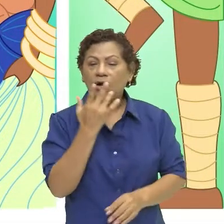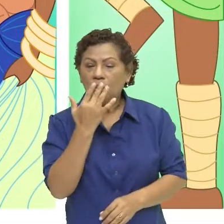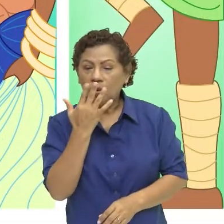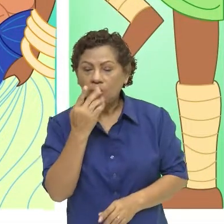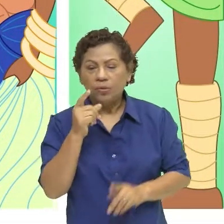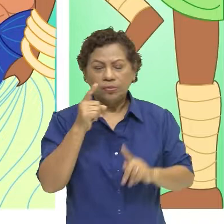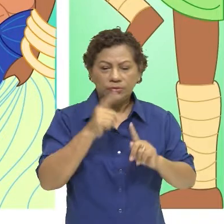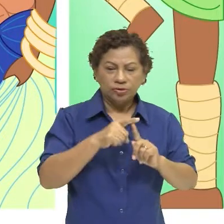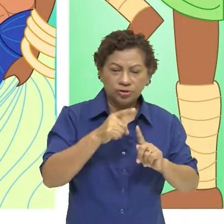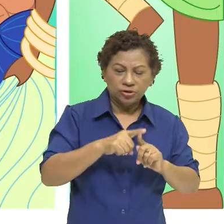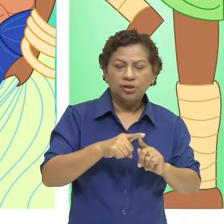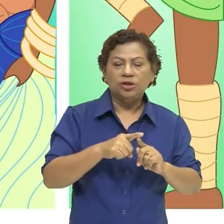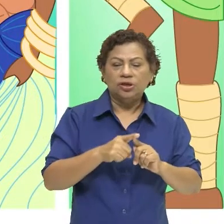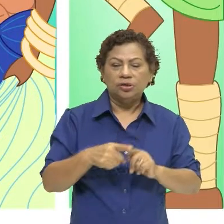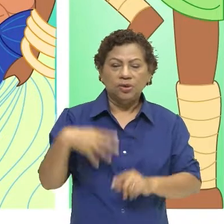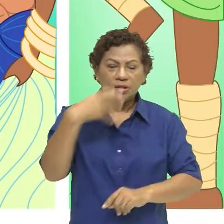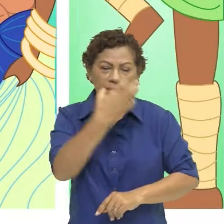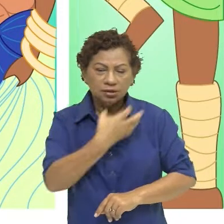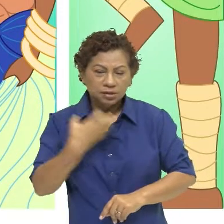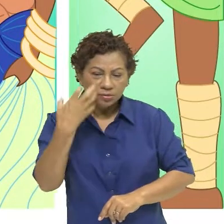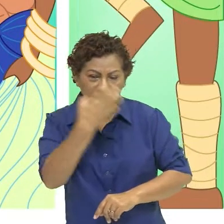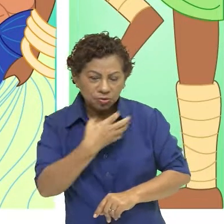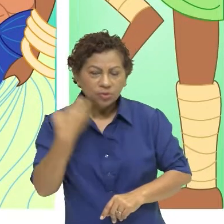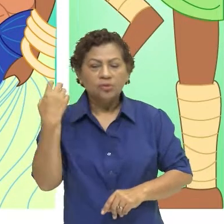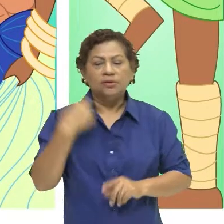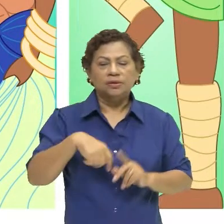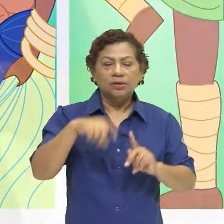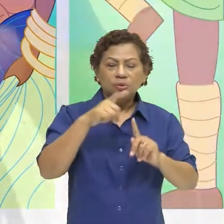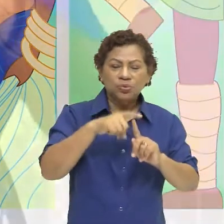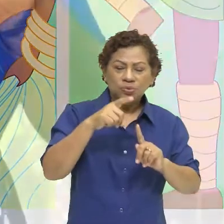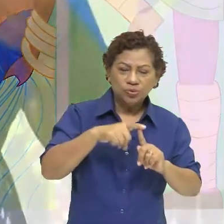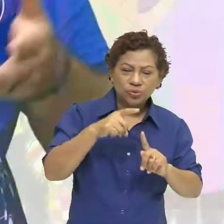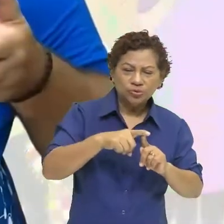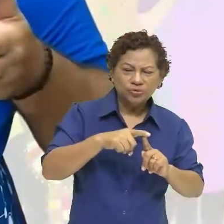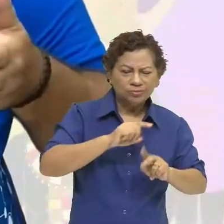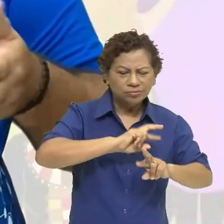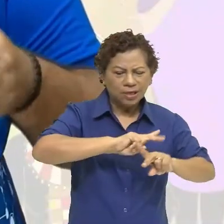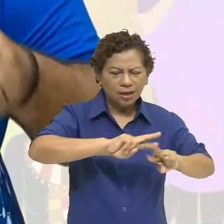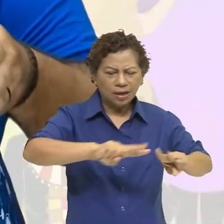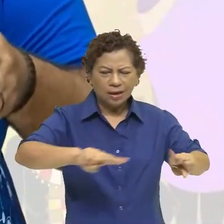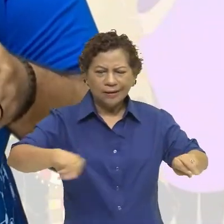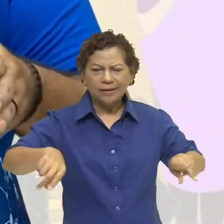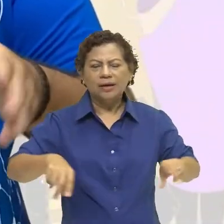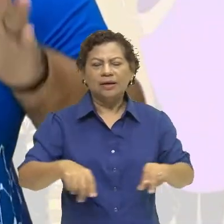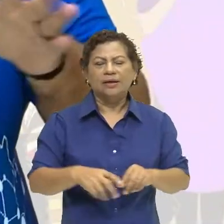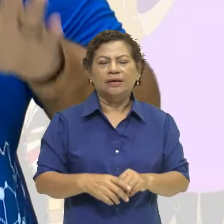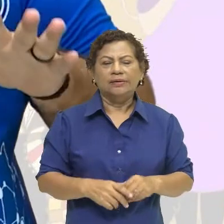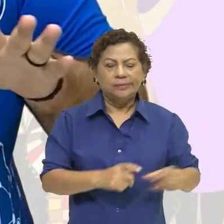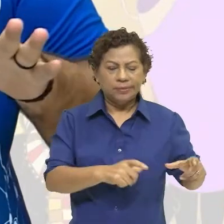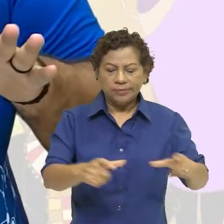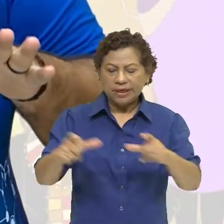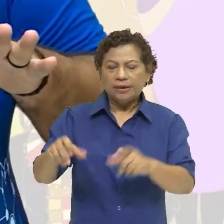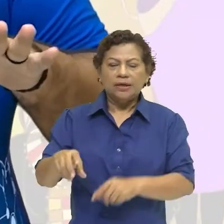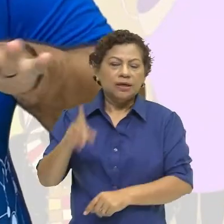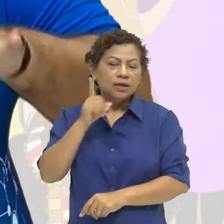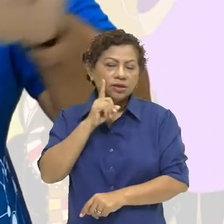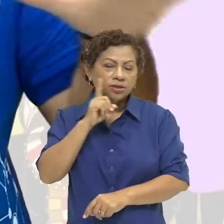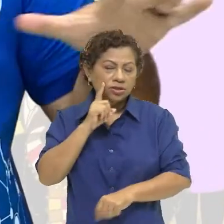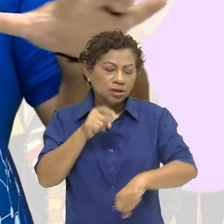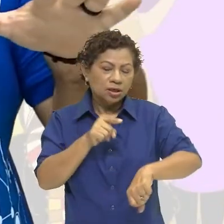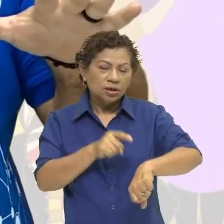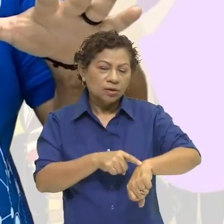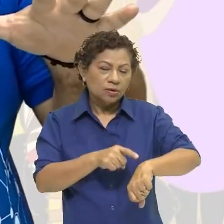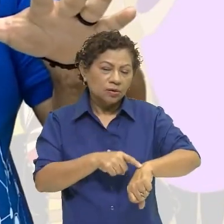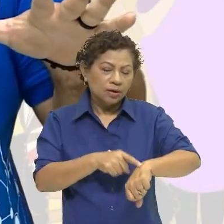comidas, cantigas, rezas, ambientes, oferendas, espaços físicos, dias e até horários. E aqui a gente